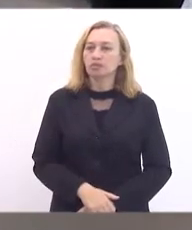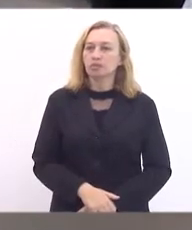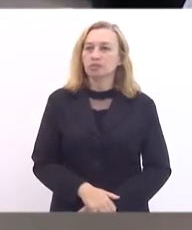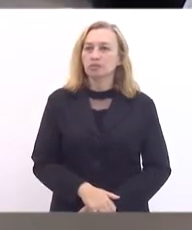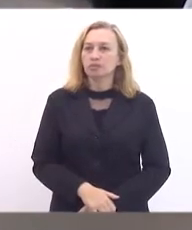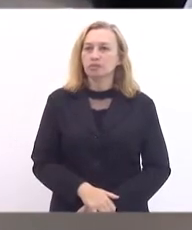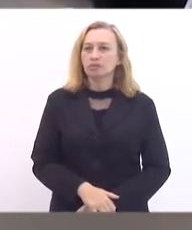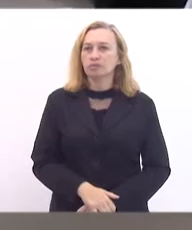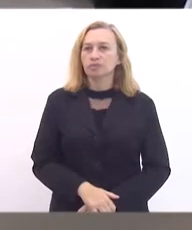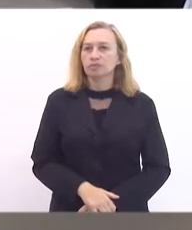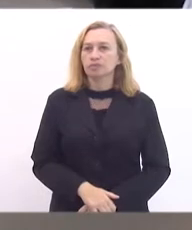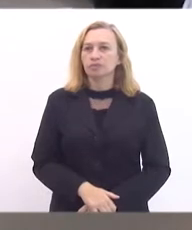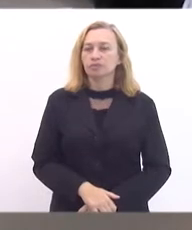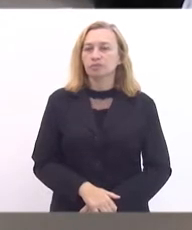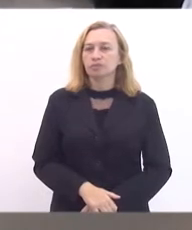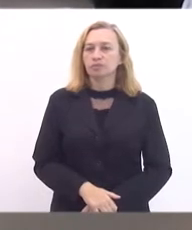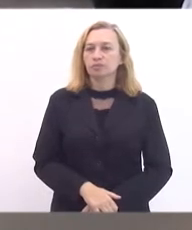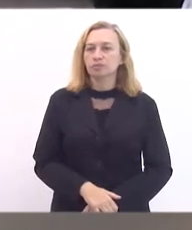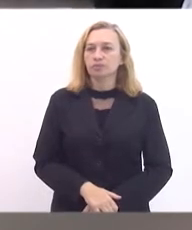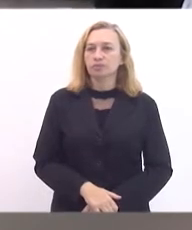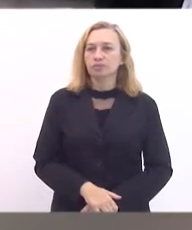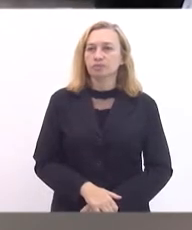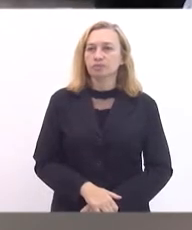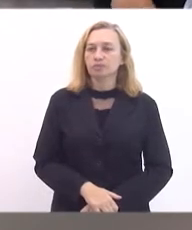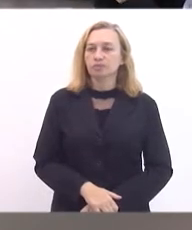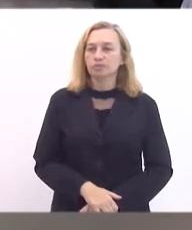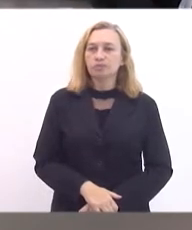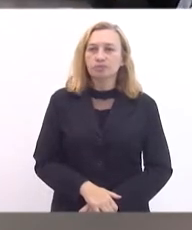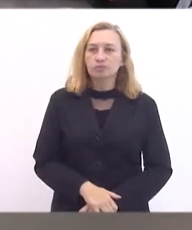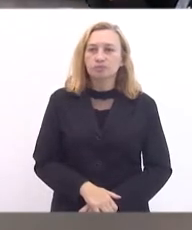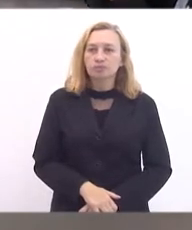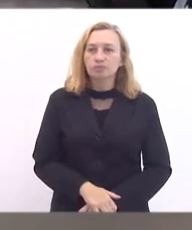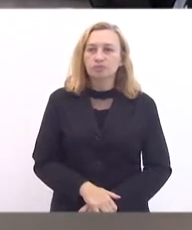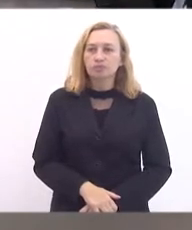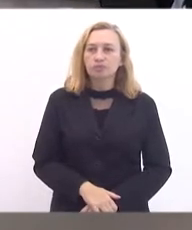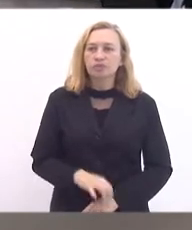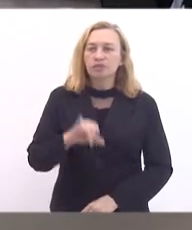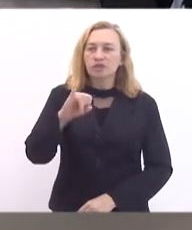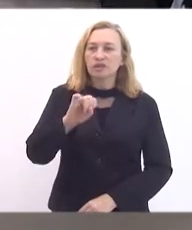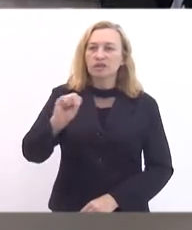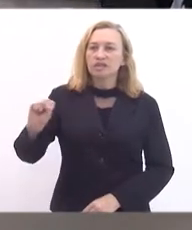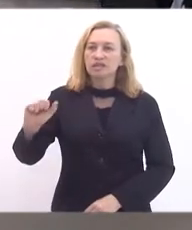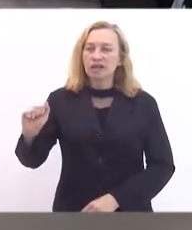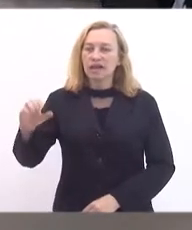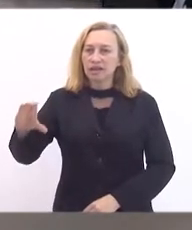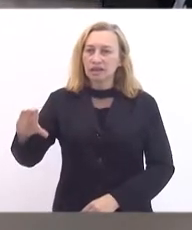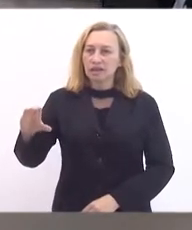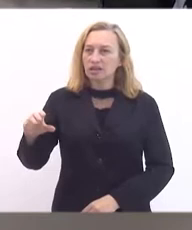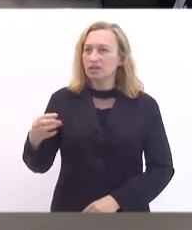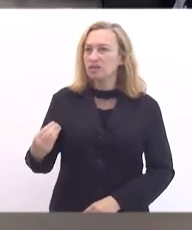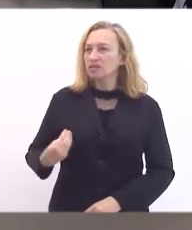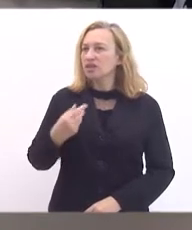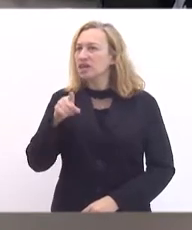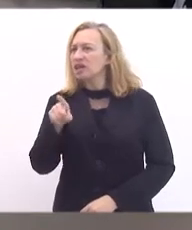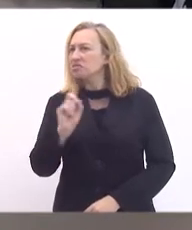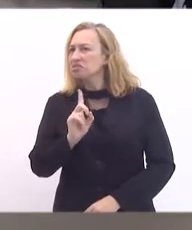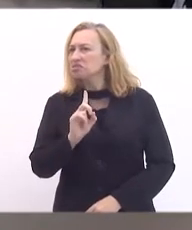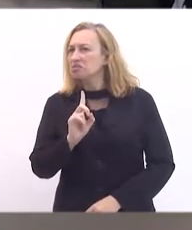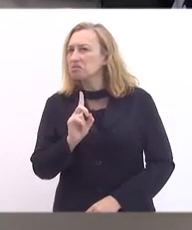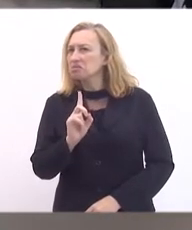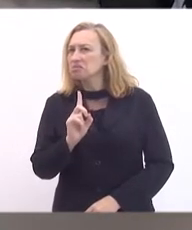Ah tá bom você sem problema esse foi o Isaac Paquistão não tá aí não né